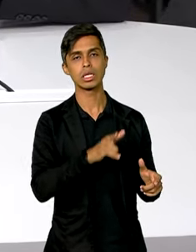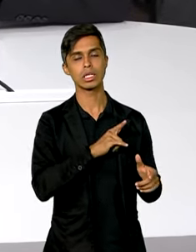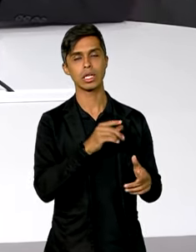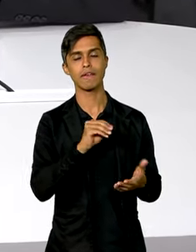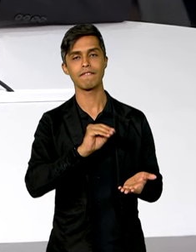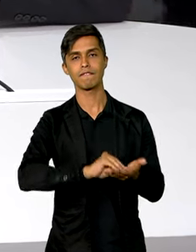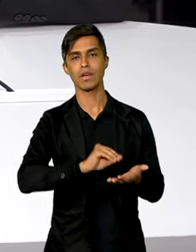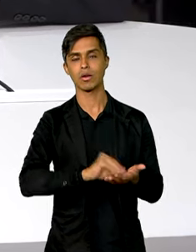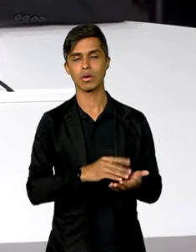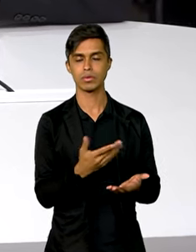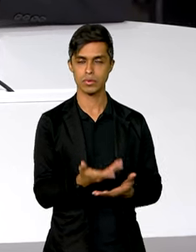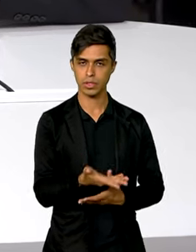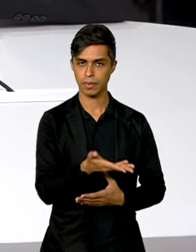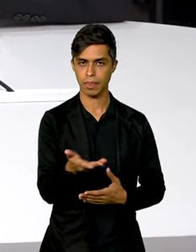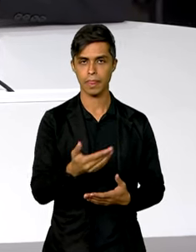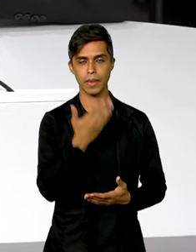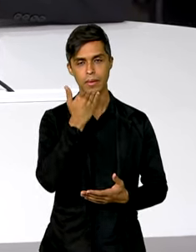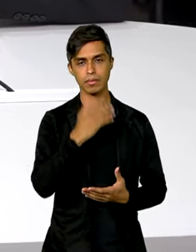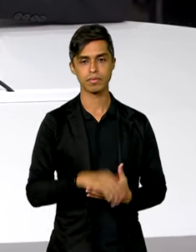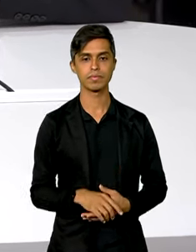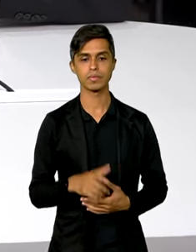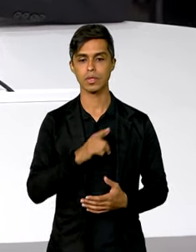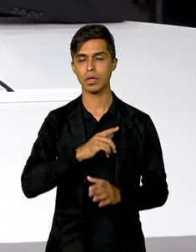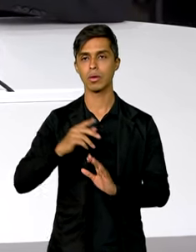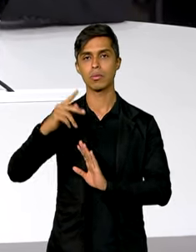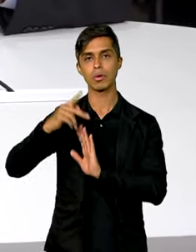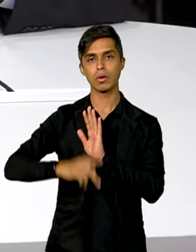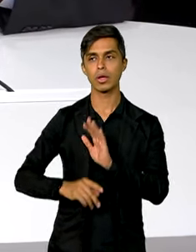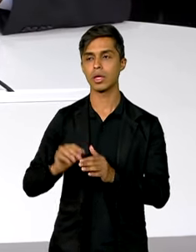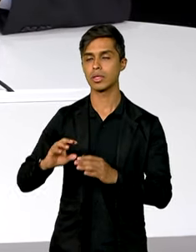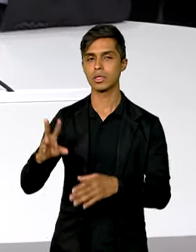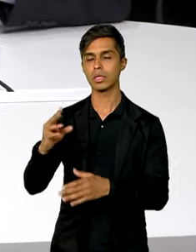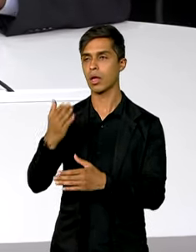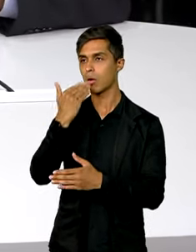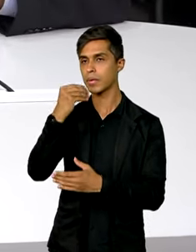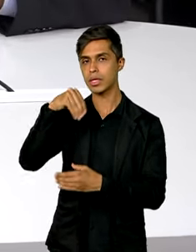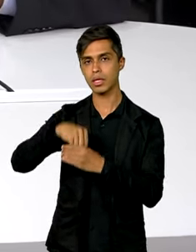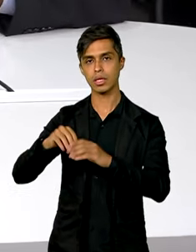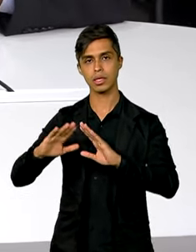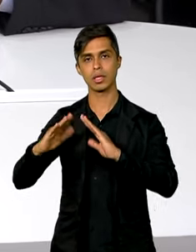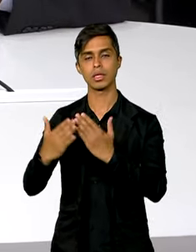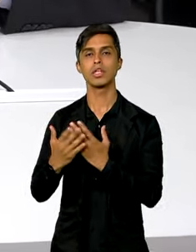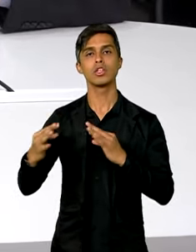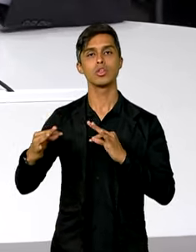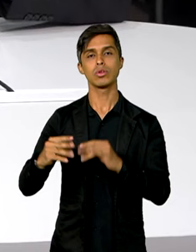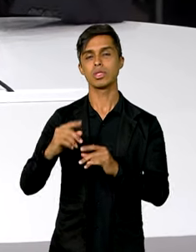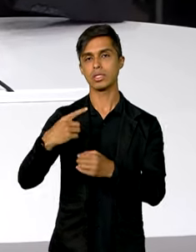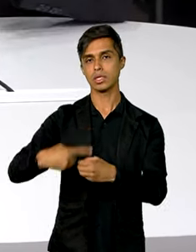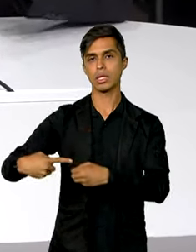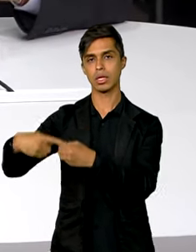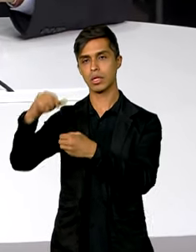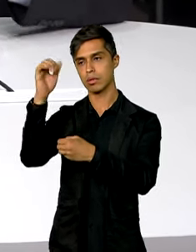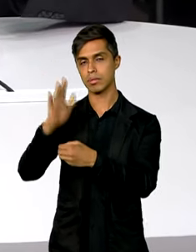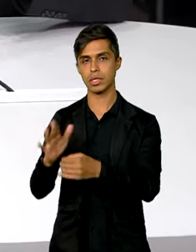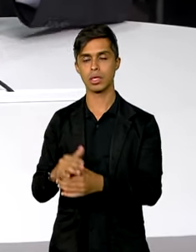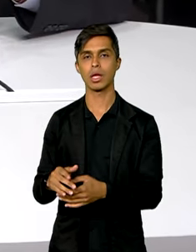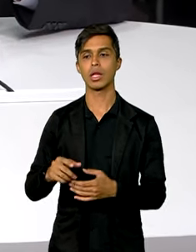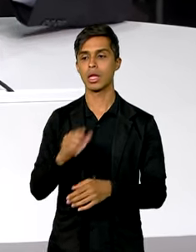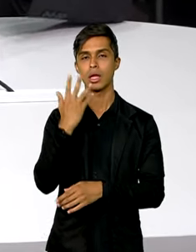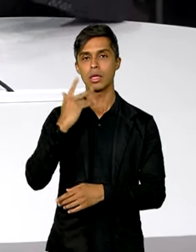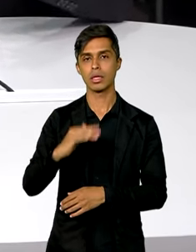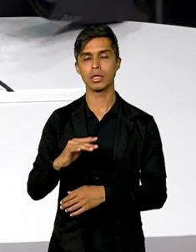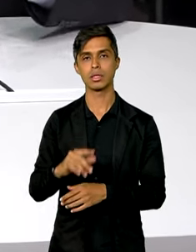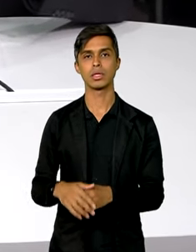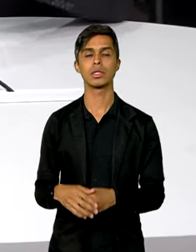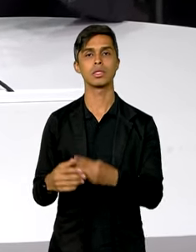Tem o Programa Nacional de Alimentação Escolar, que toda cidade brasileira, a alimentação das